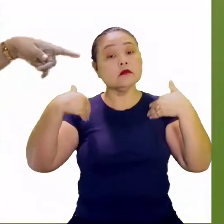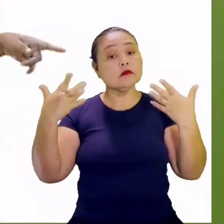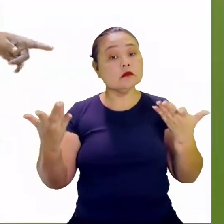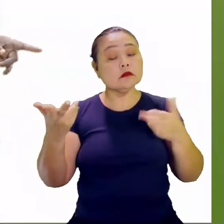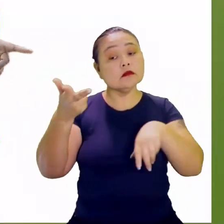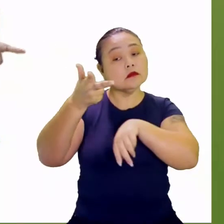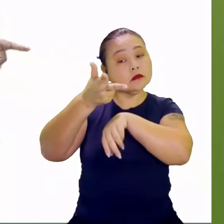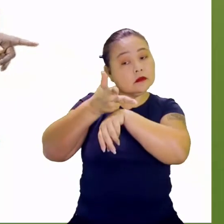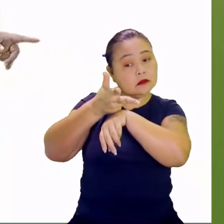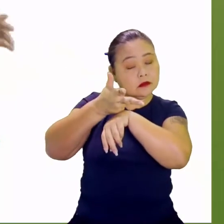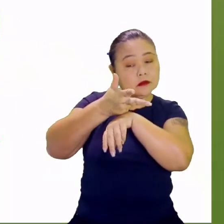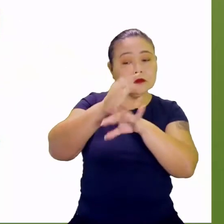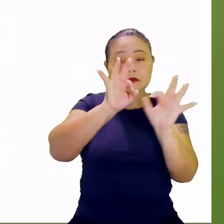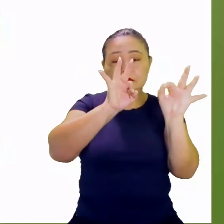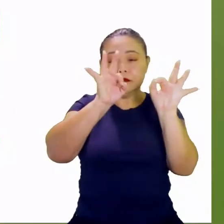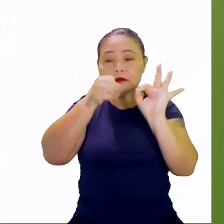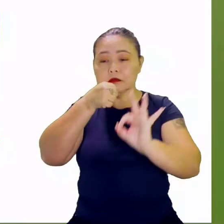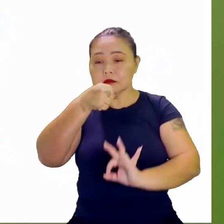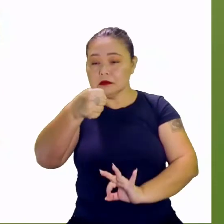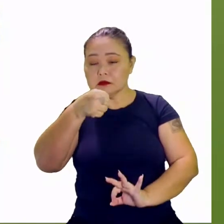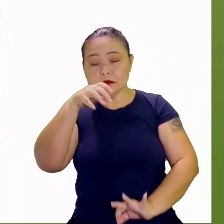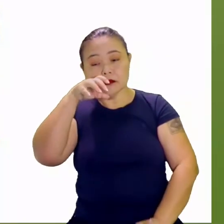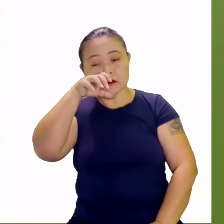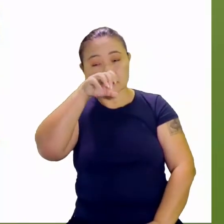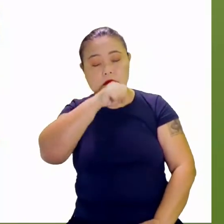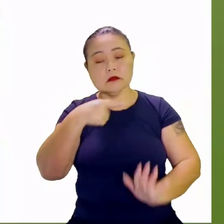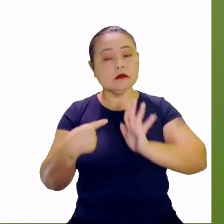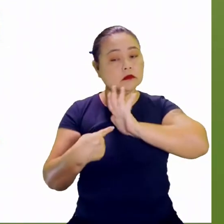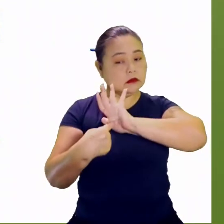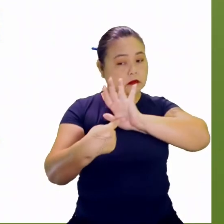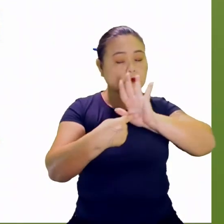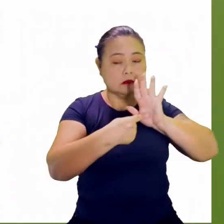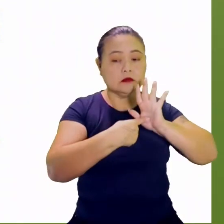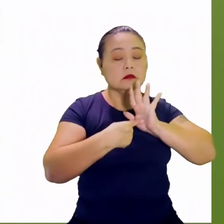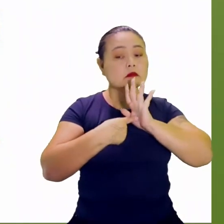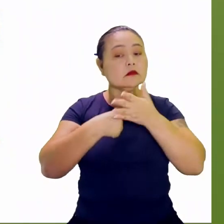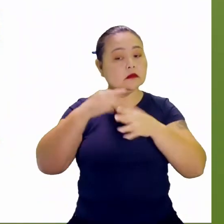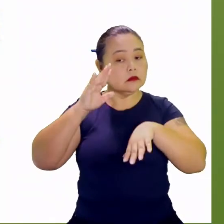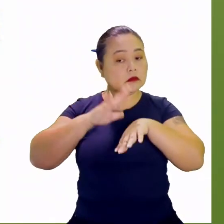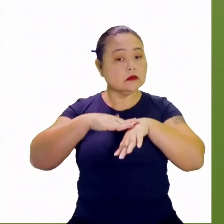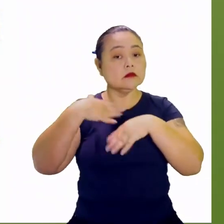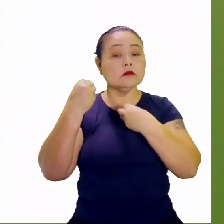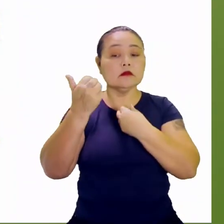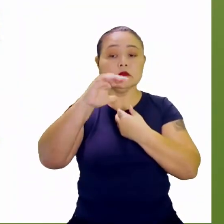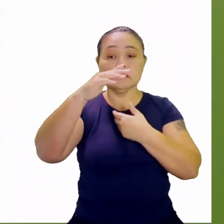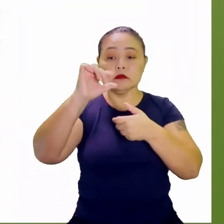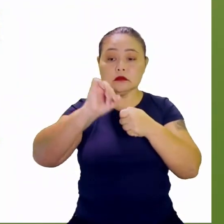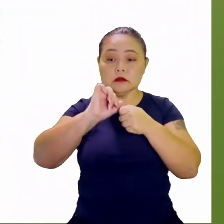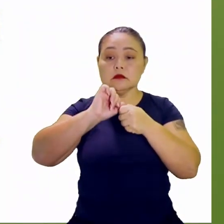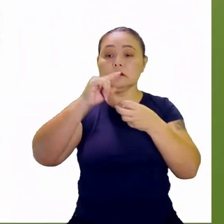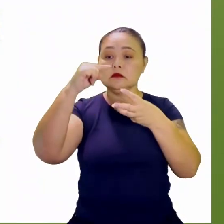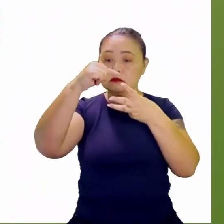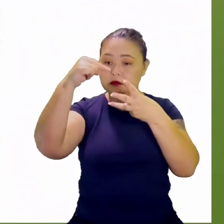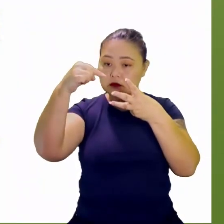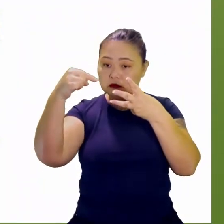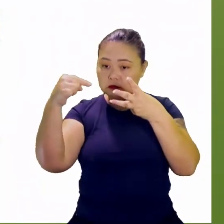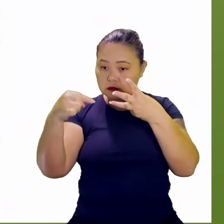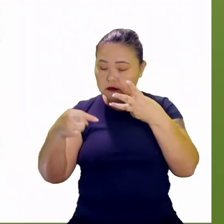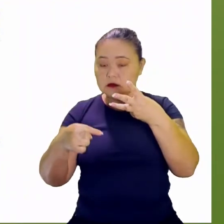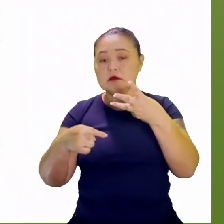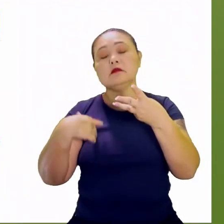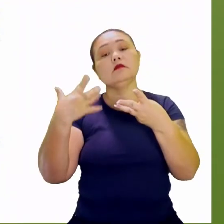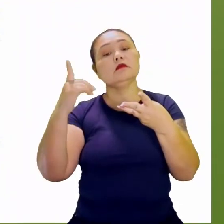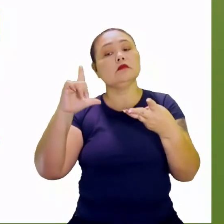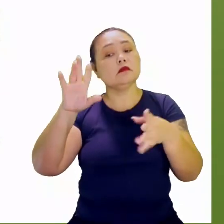matéria jornalística, bem rapidinho, demonstrando um pouquinho mais da ação, né, concêntrica, excêntrica e